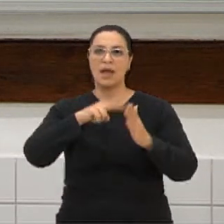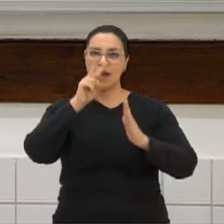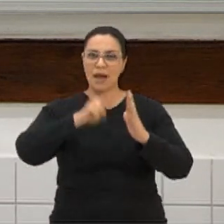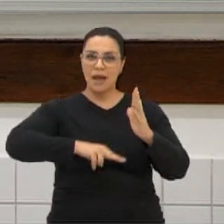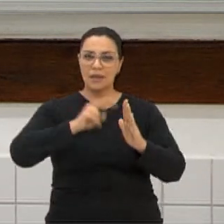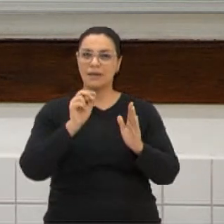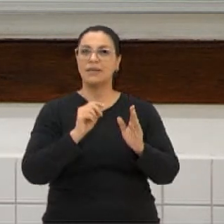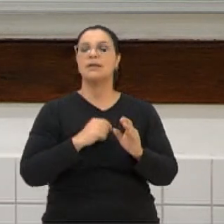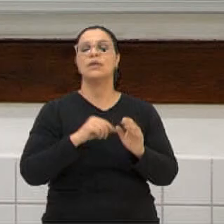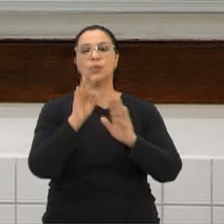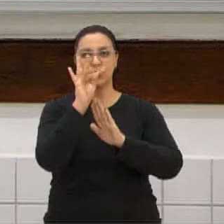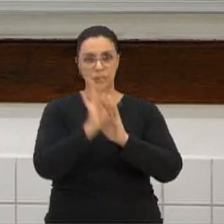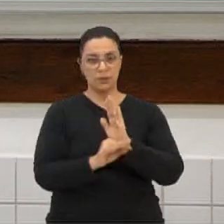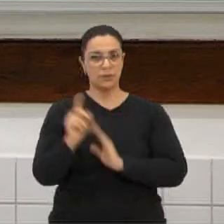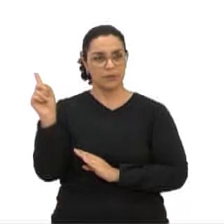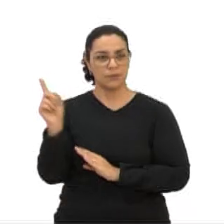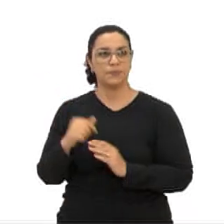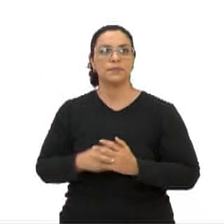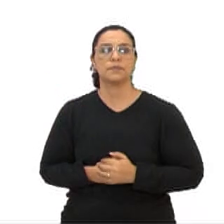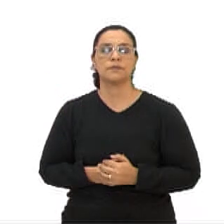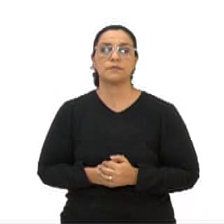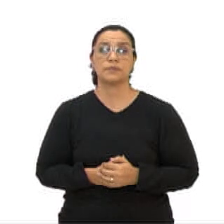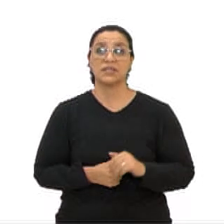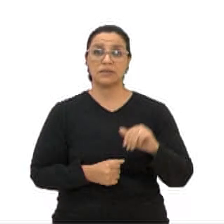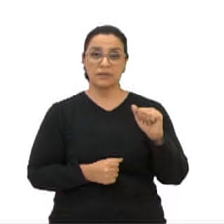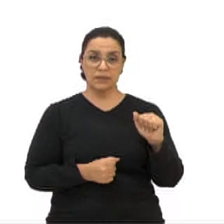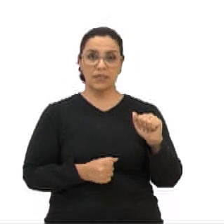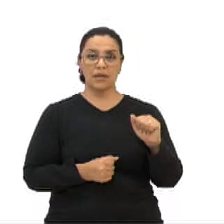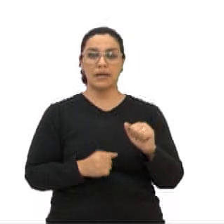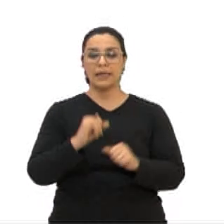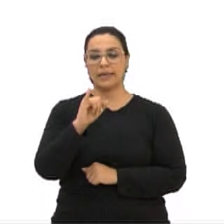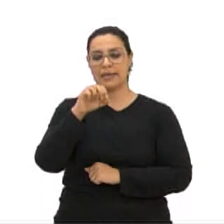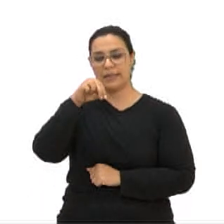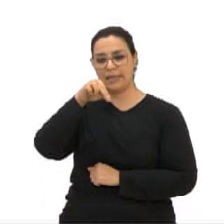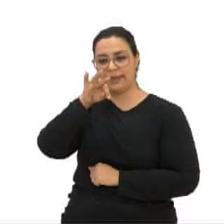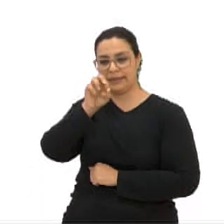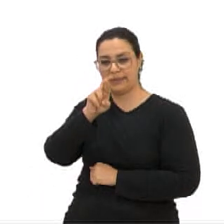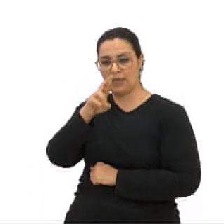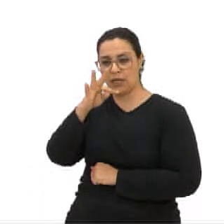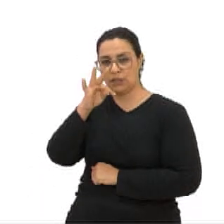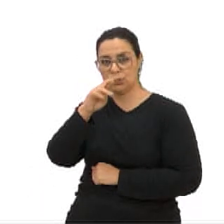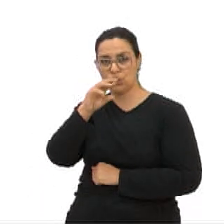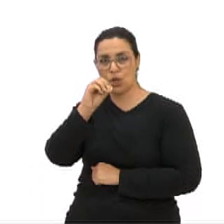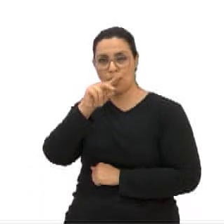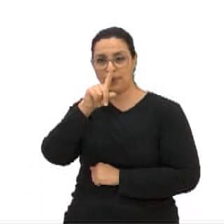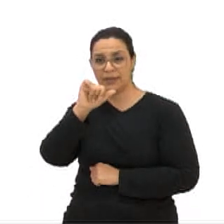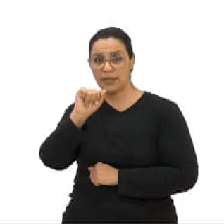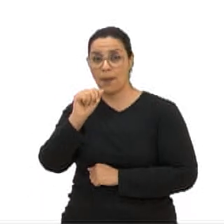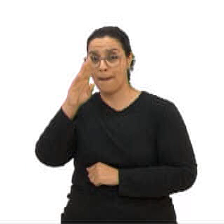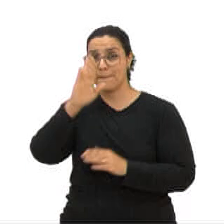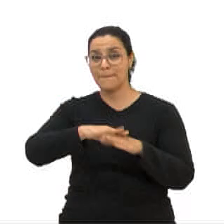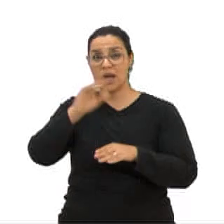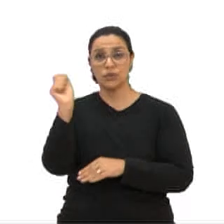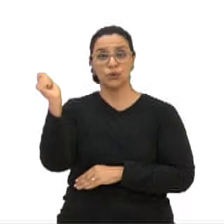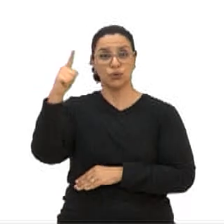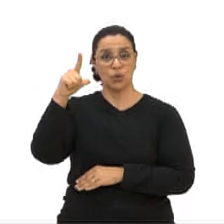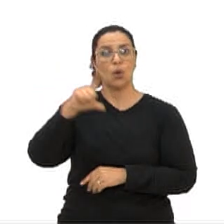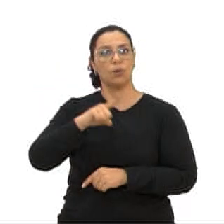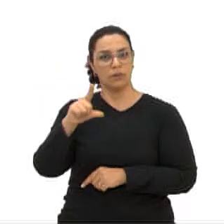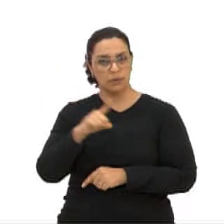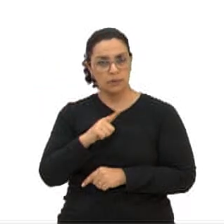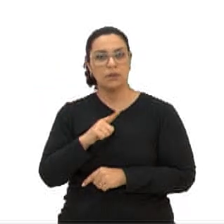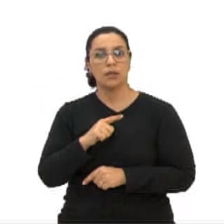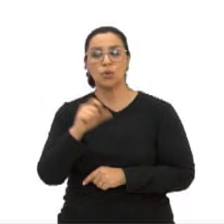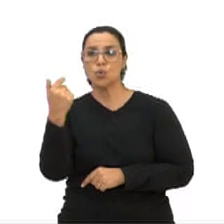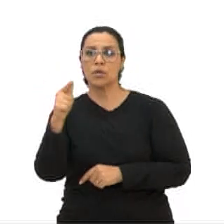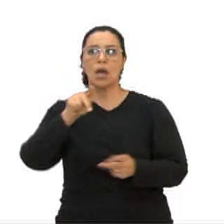as alternativas. Olha lá, ó, na tela. A zona intertropical recebe maior incidência de luz